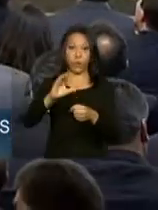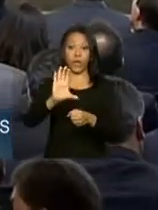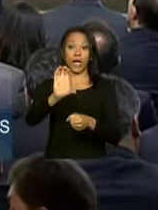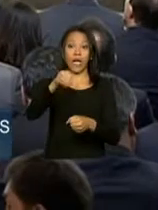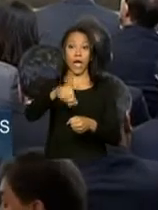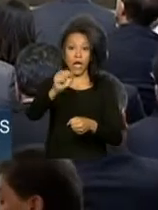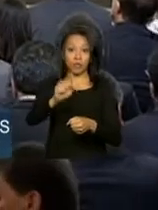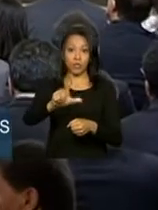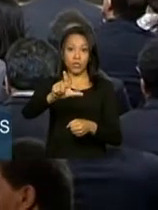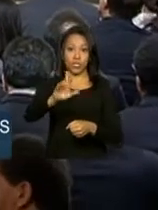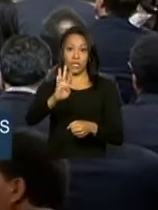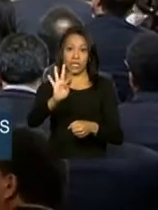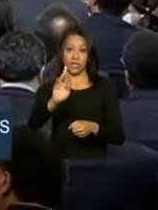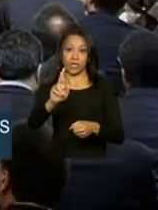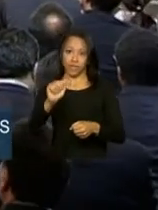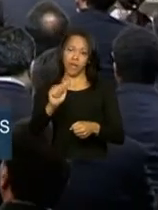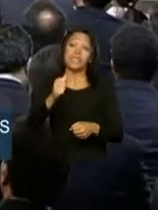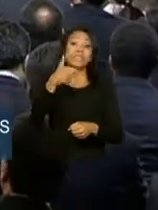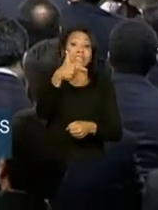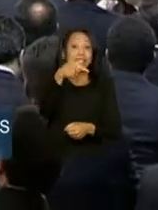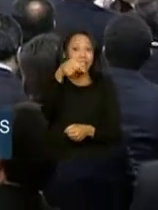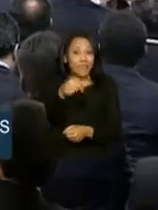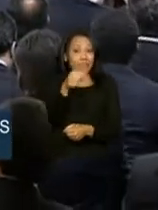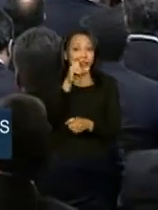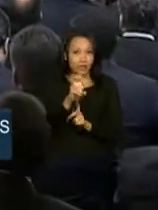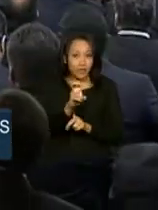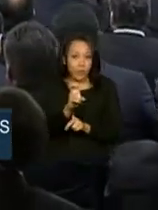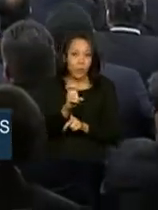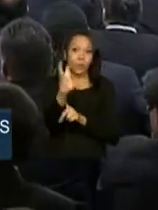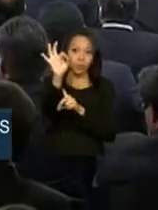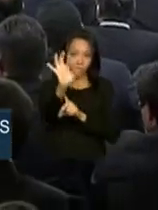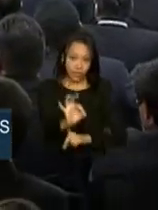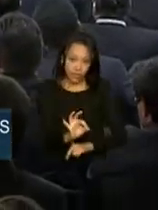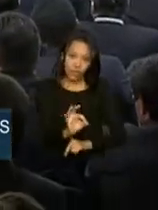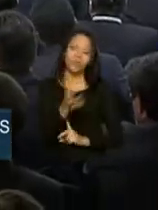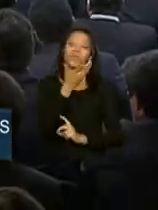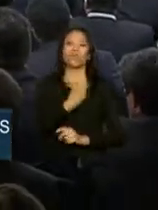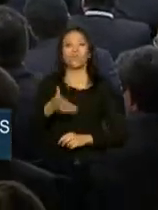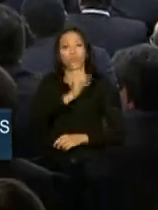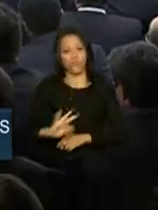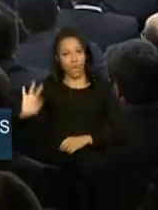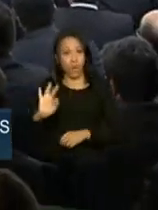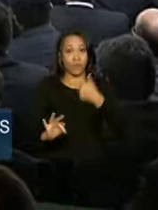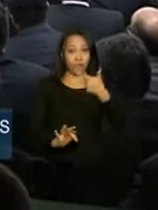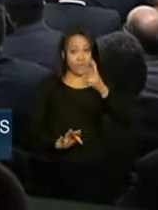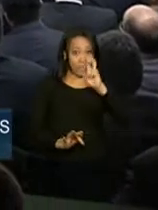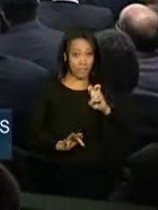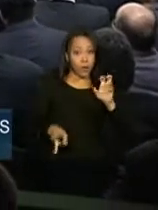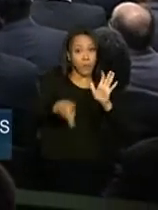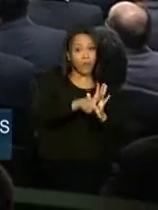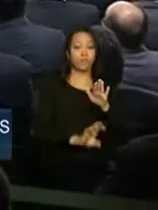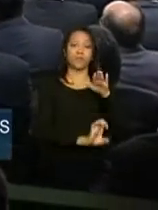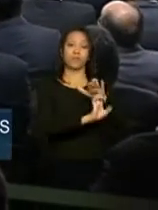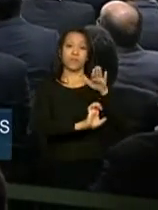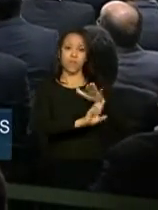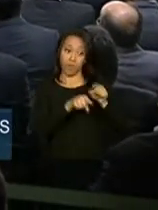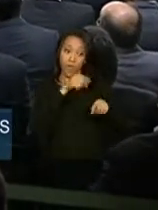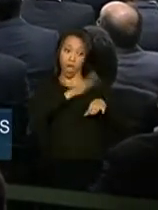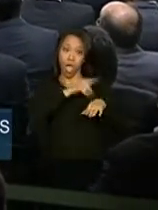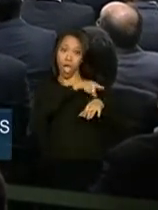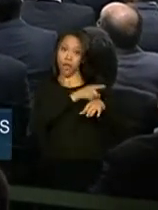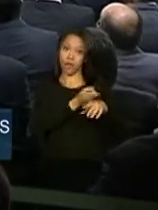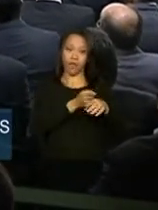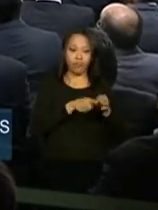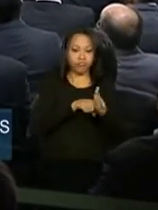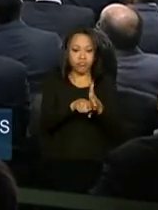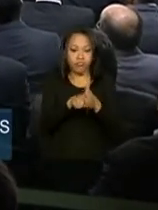75 para o Estado brasileiro, 25 para as empresas que vão explorar. Por quê? Porque não tem